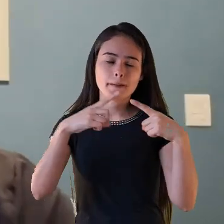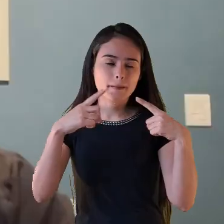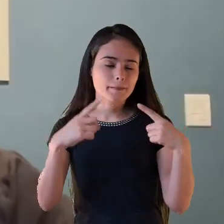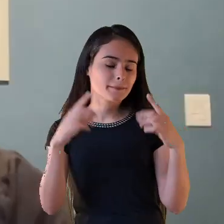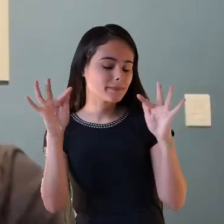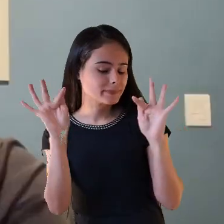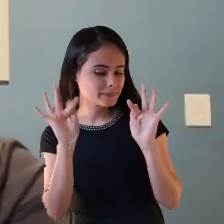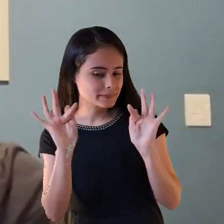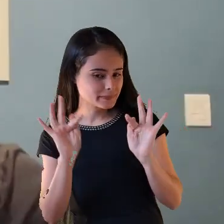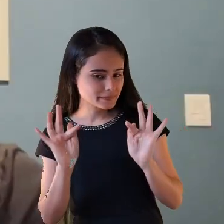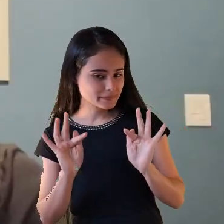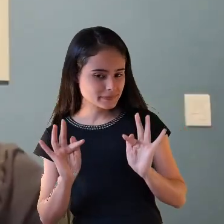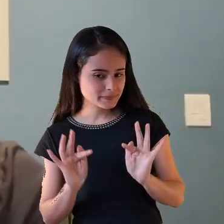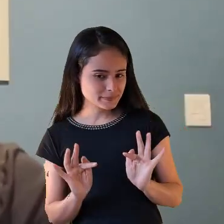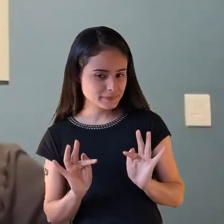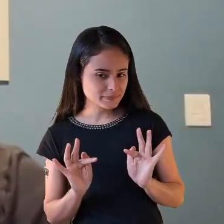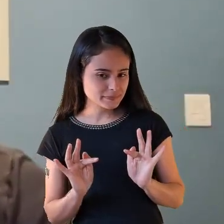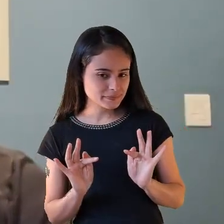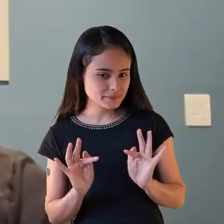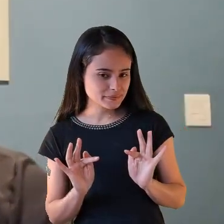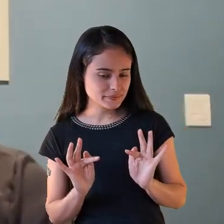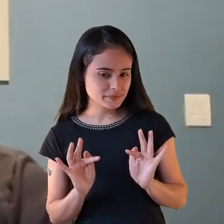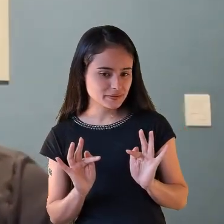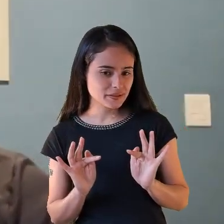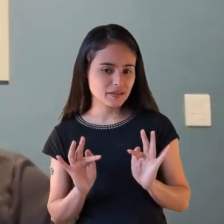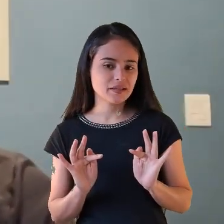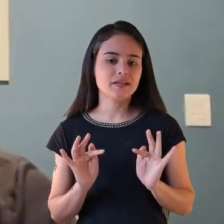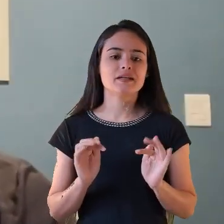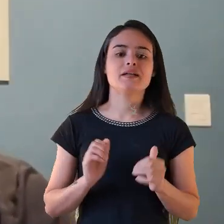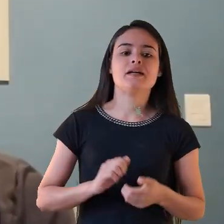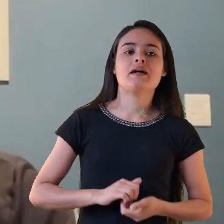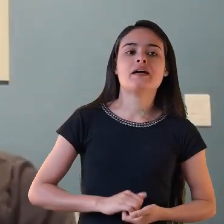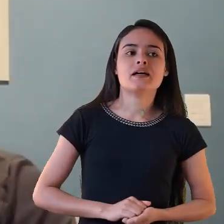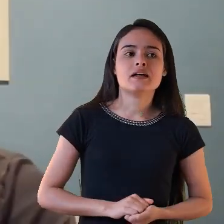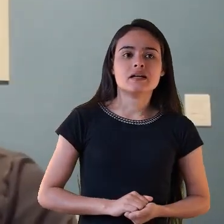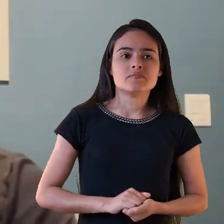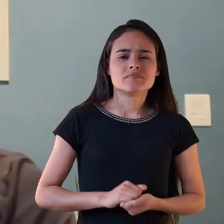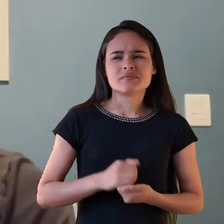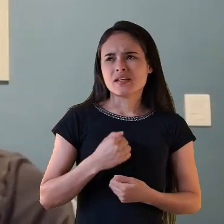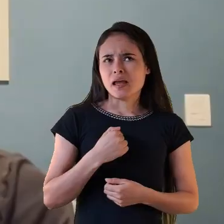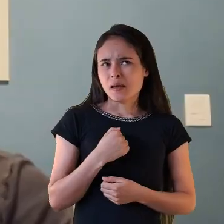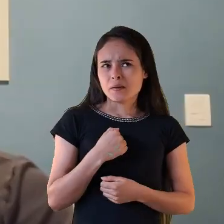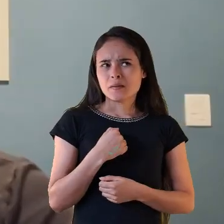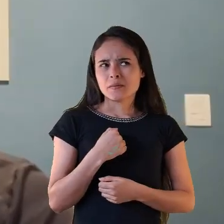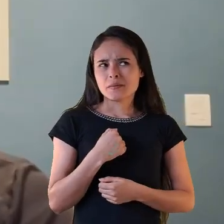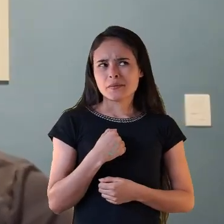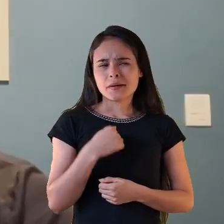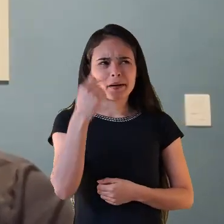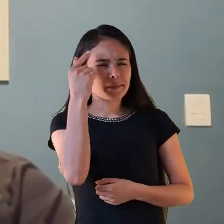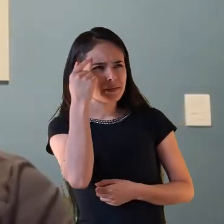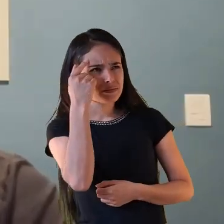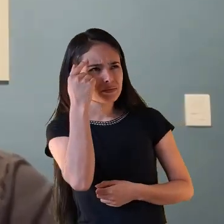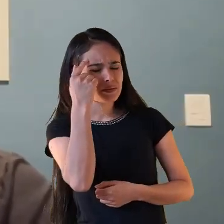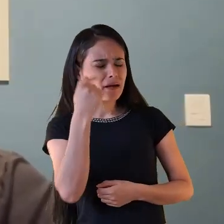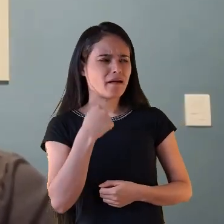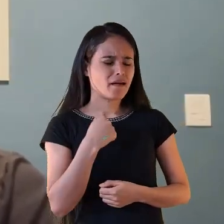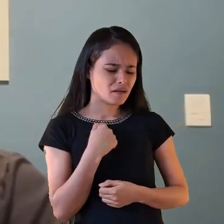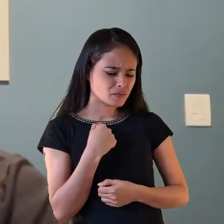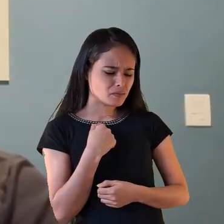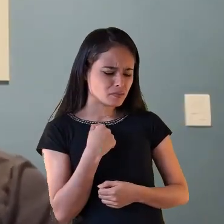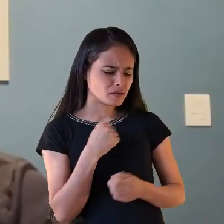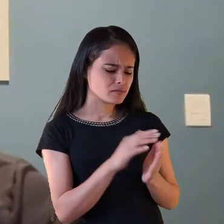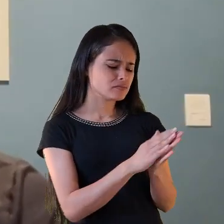Falei para o Lelo que eu não me sinto mesmo nesse lugar de autor, de escritor. Eu sou